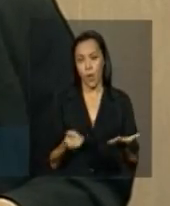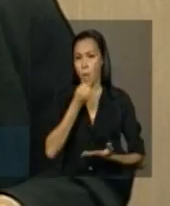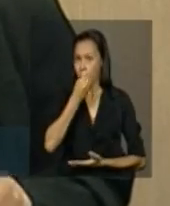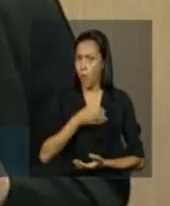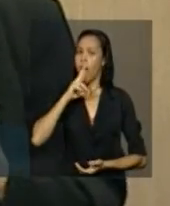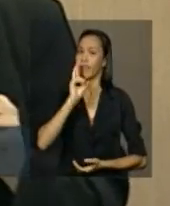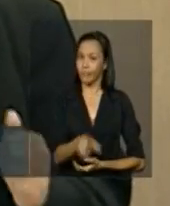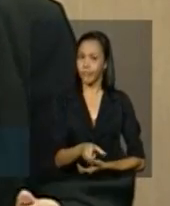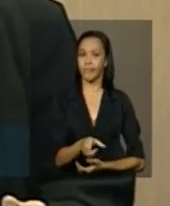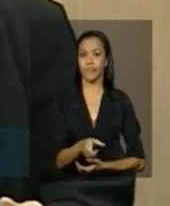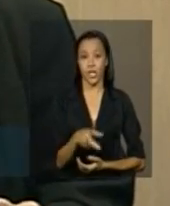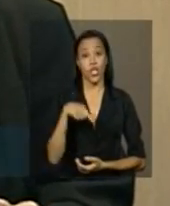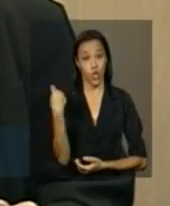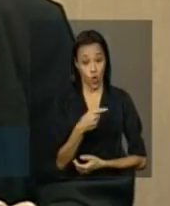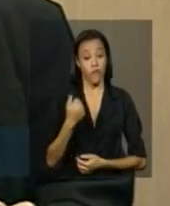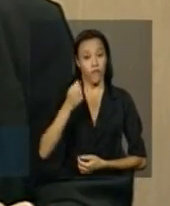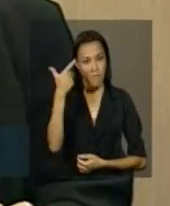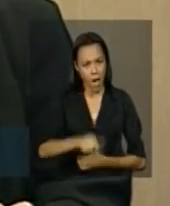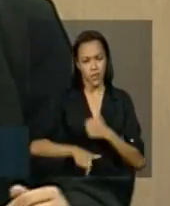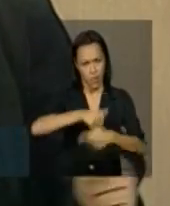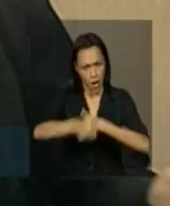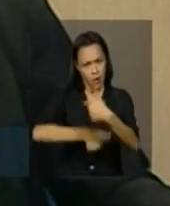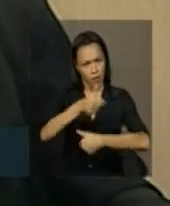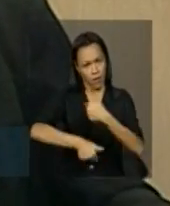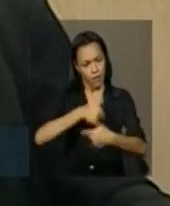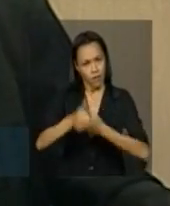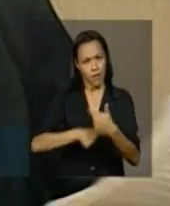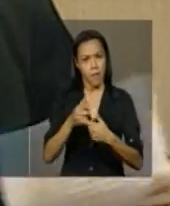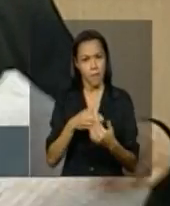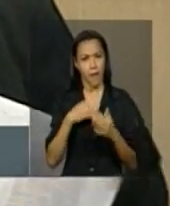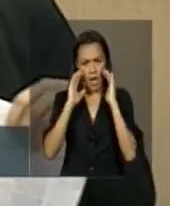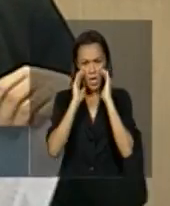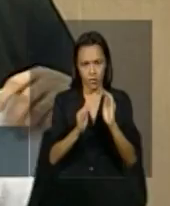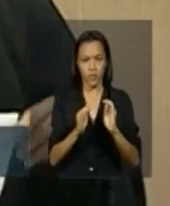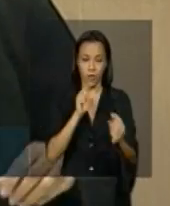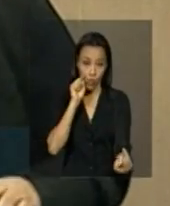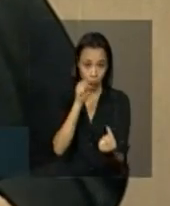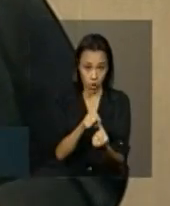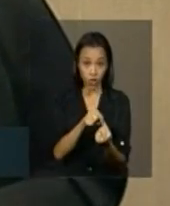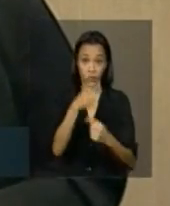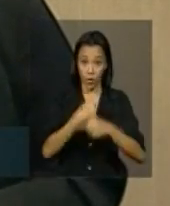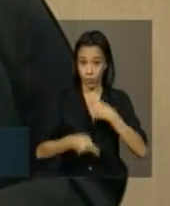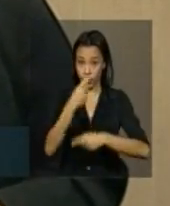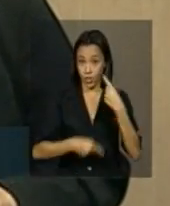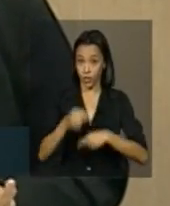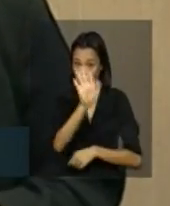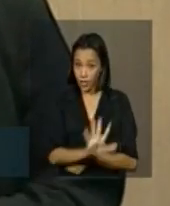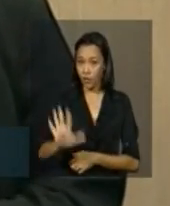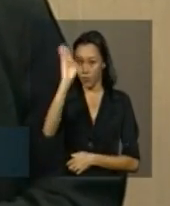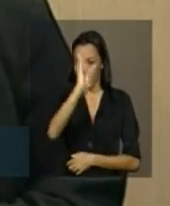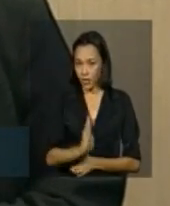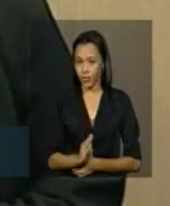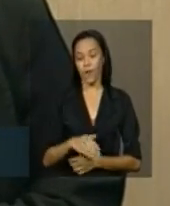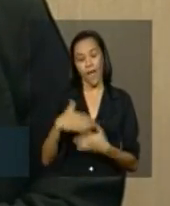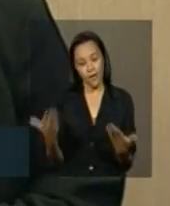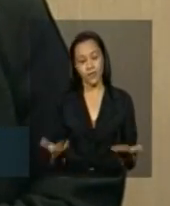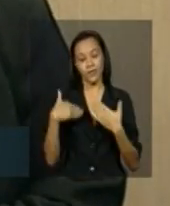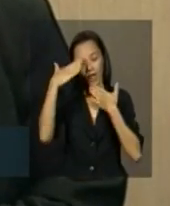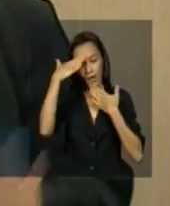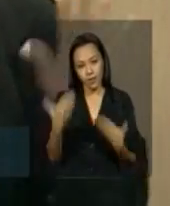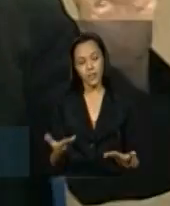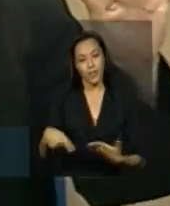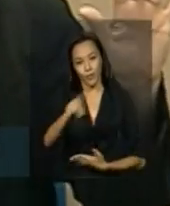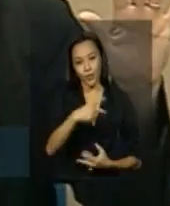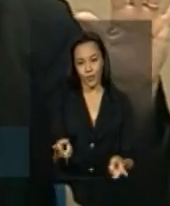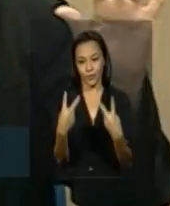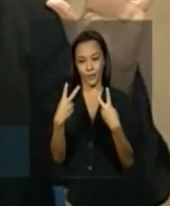resultado e vamos trabalhar cada vez mais para cumprir as metas da política nacional de mza do clima é isso eu quero agradecer a presença